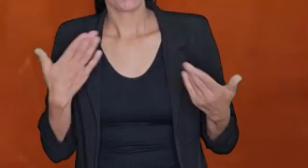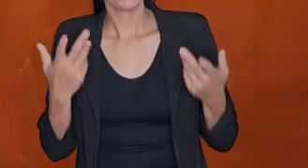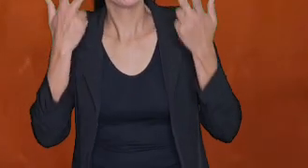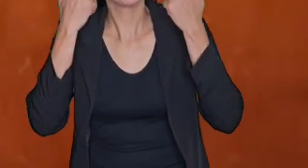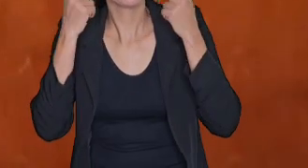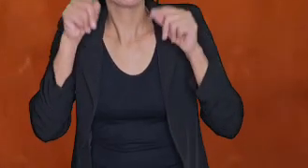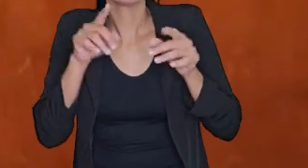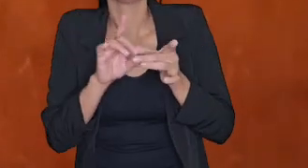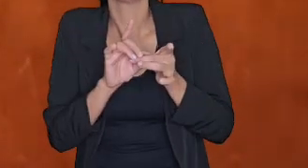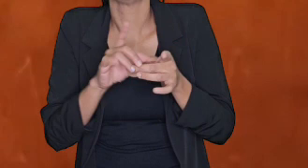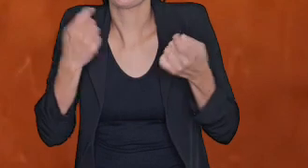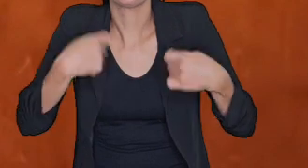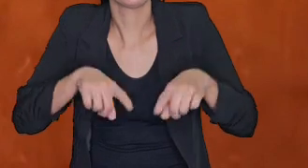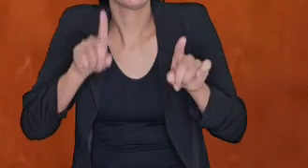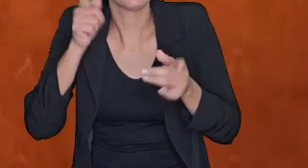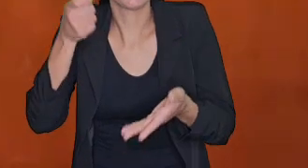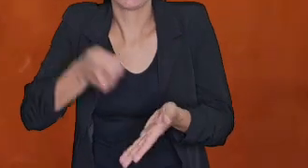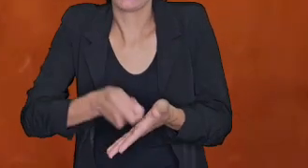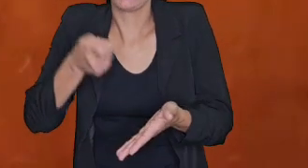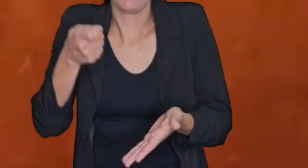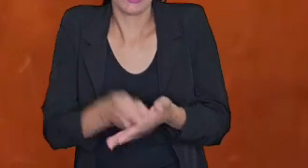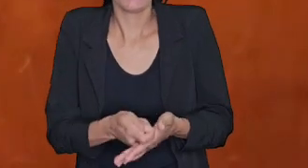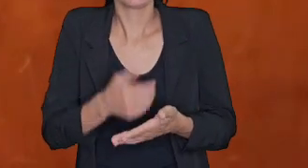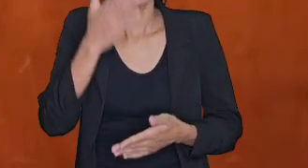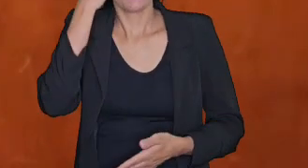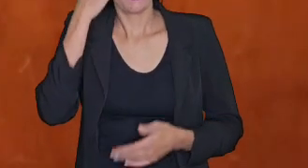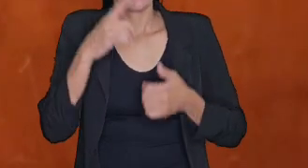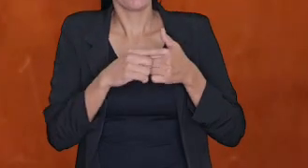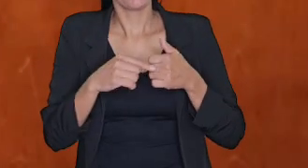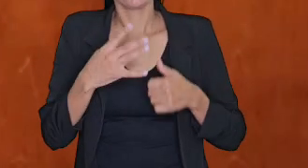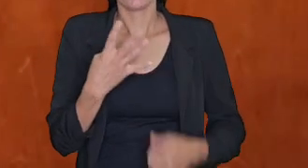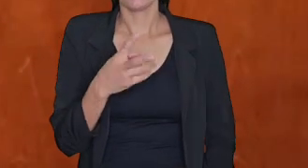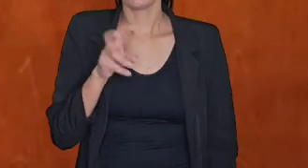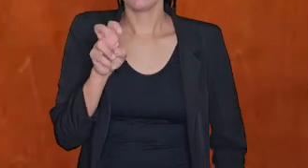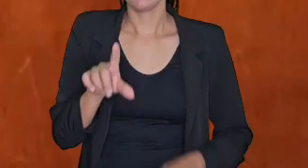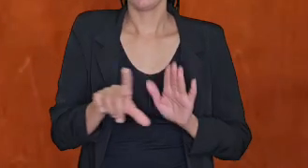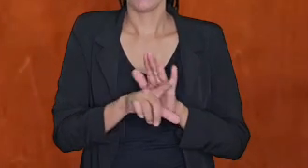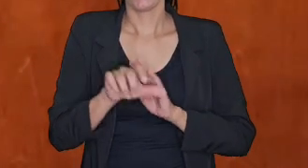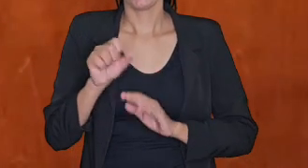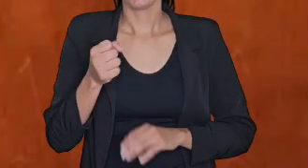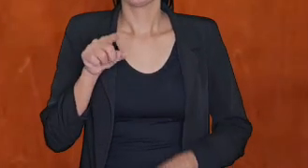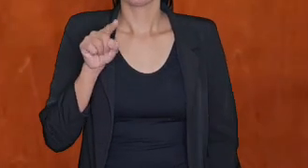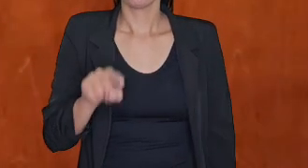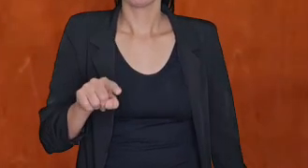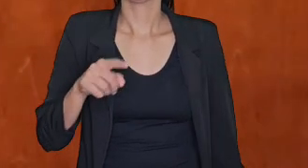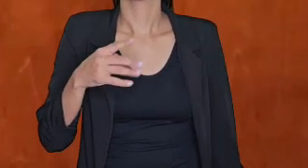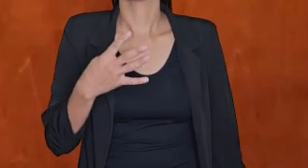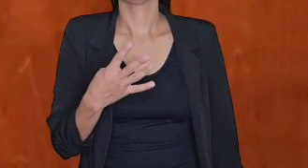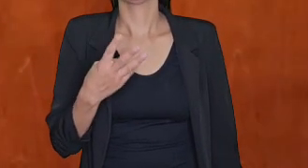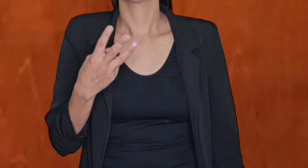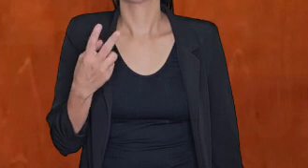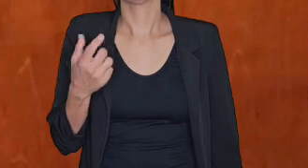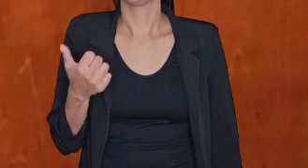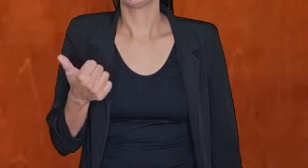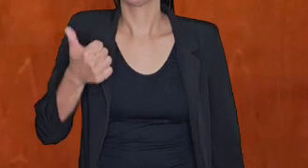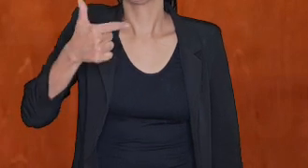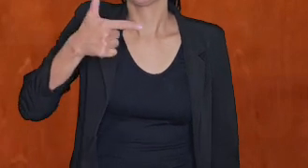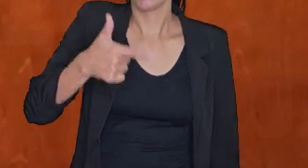negativa de débitos federais. Quando é que normalmente se dispensa? A gente sabe que o artigo 47 da